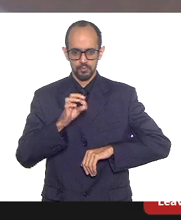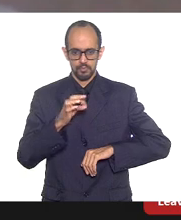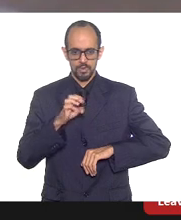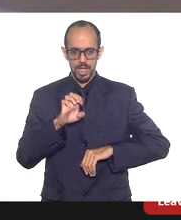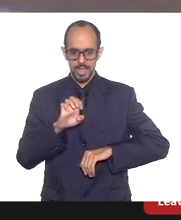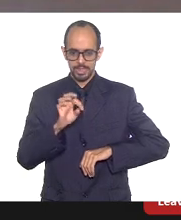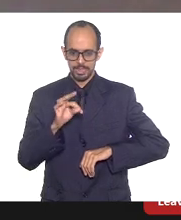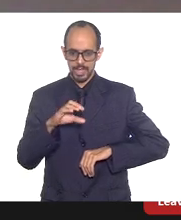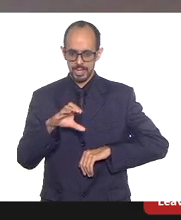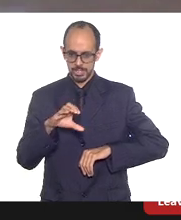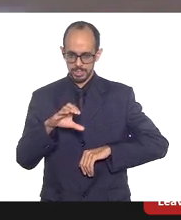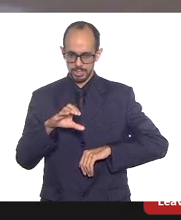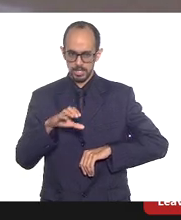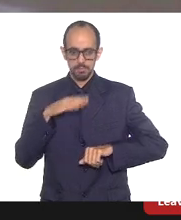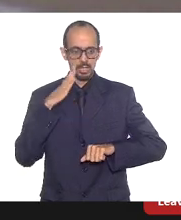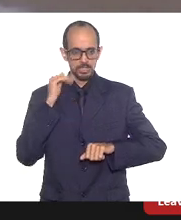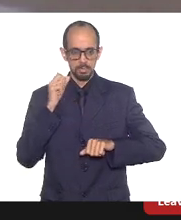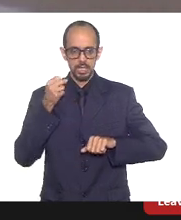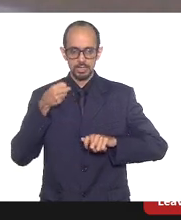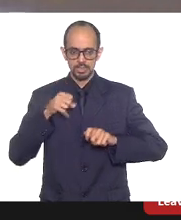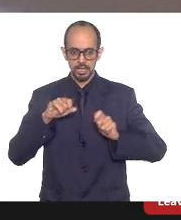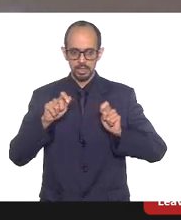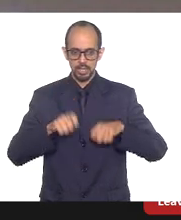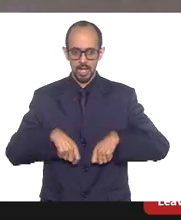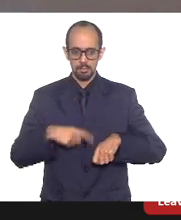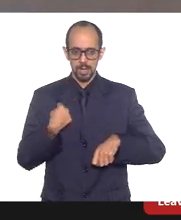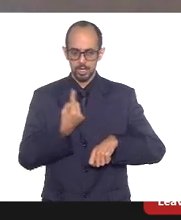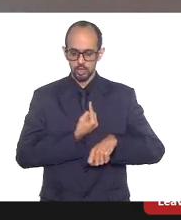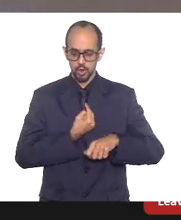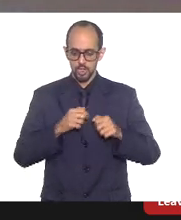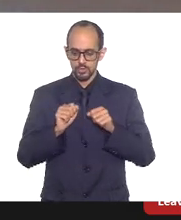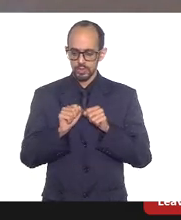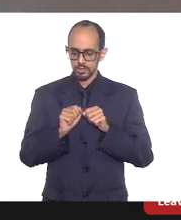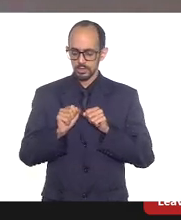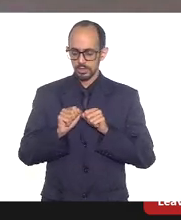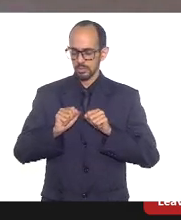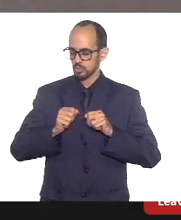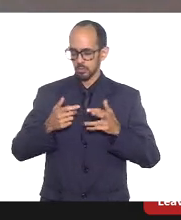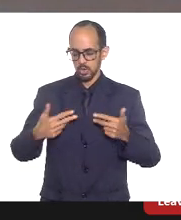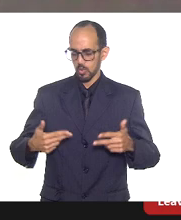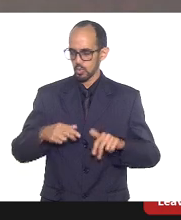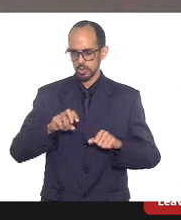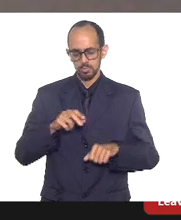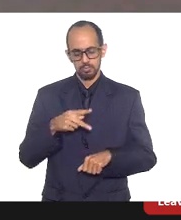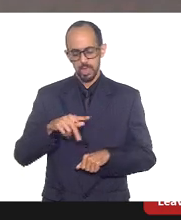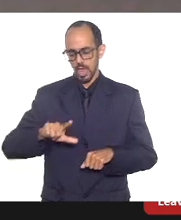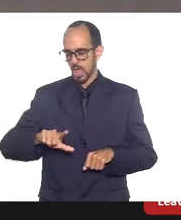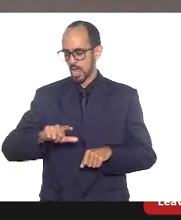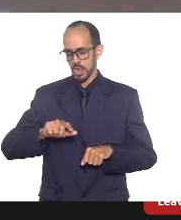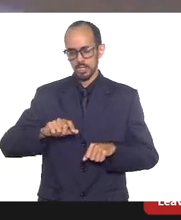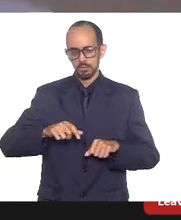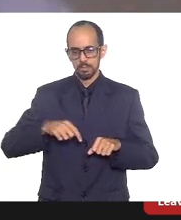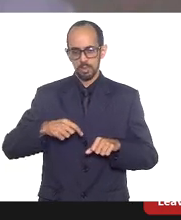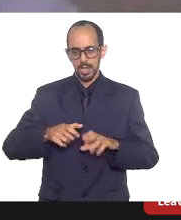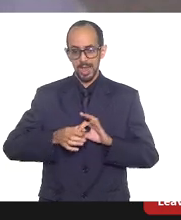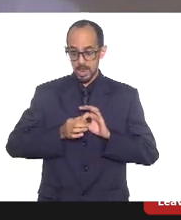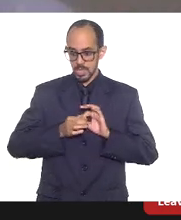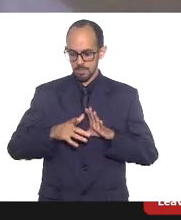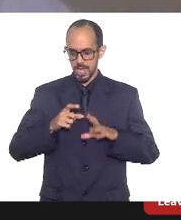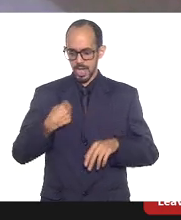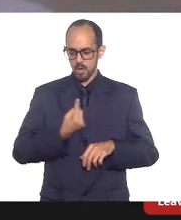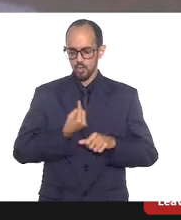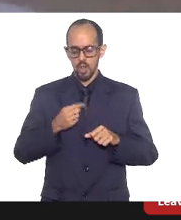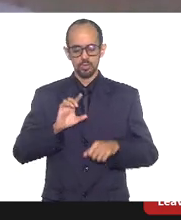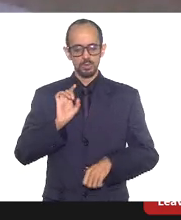que foi isso, se é possível que a gente faça alguma coisa, que a Alerj leve algum PL, para descongelar o nosso, para que seja